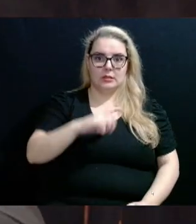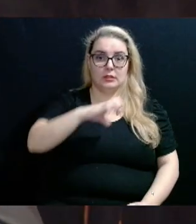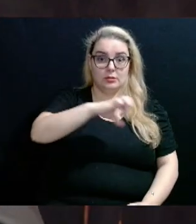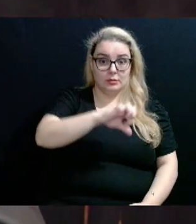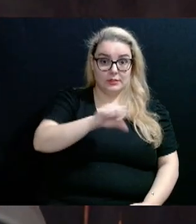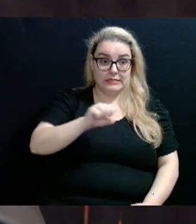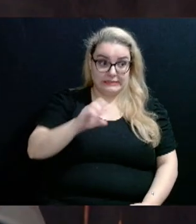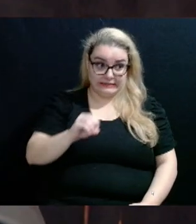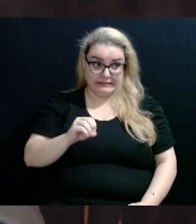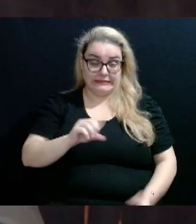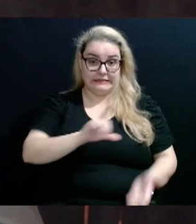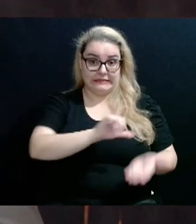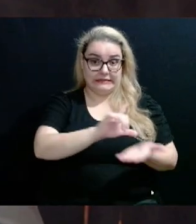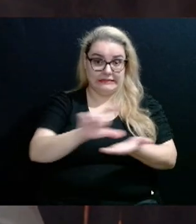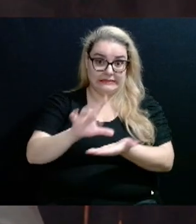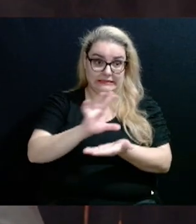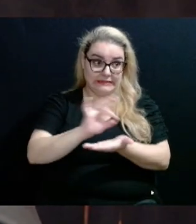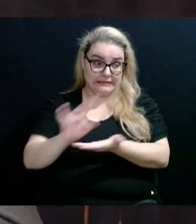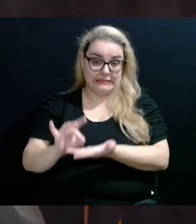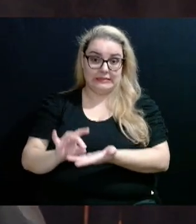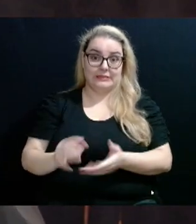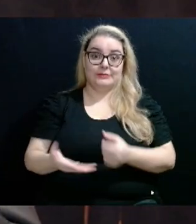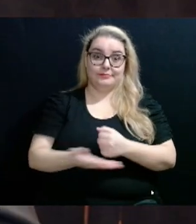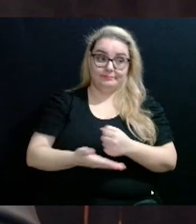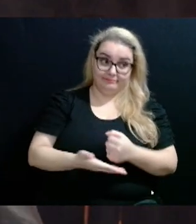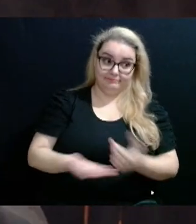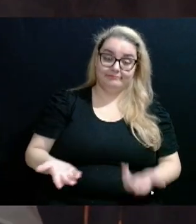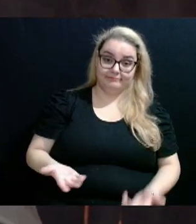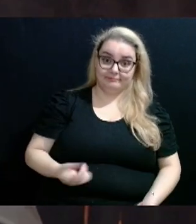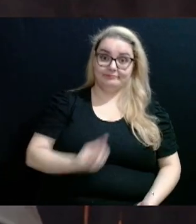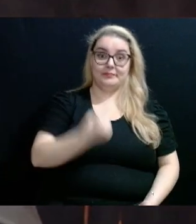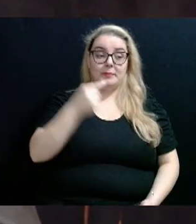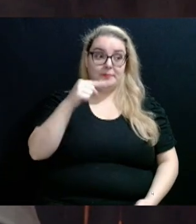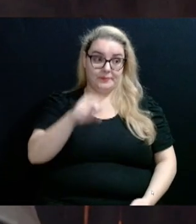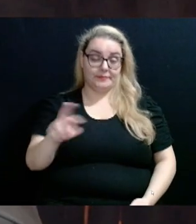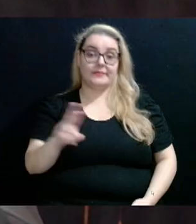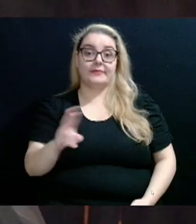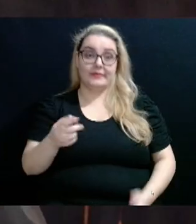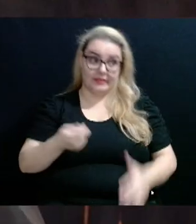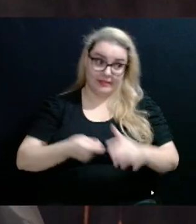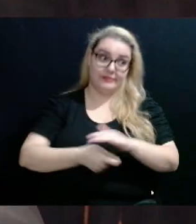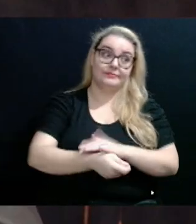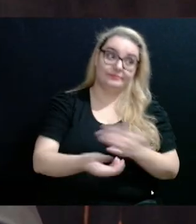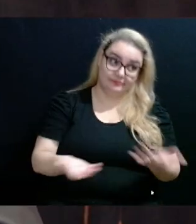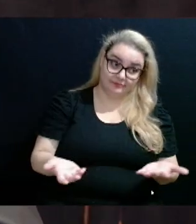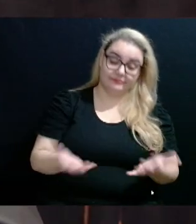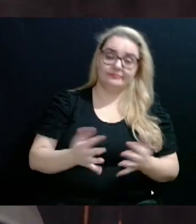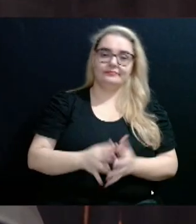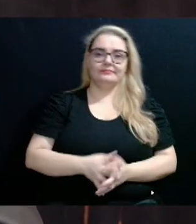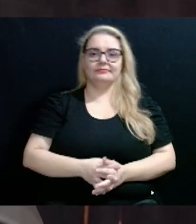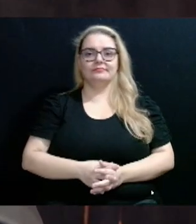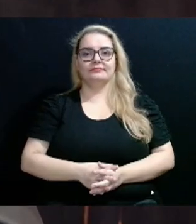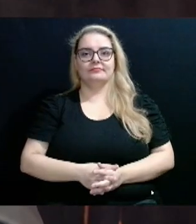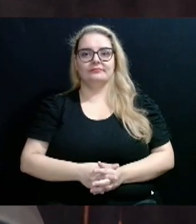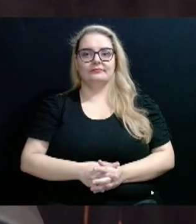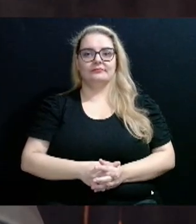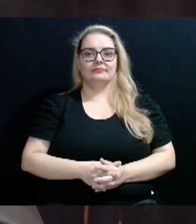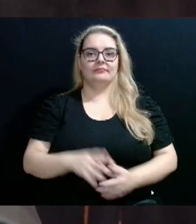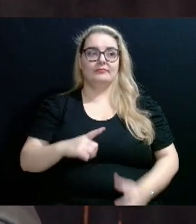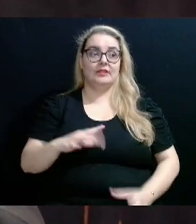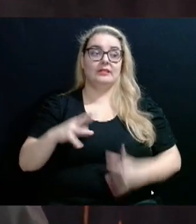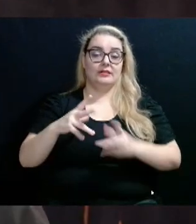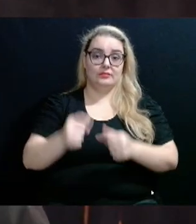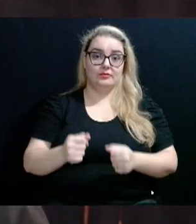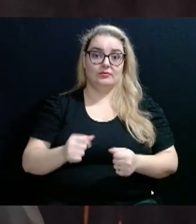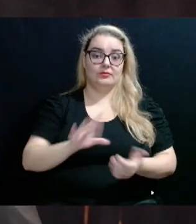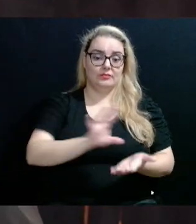mínimo vai ser ali, pelo menos R$1.000 ali, ele vai ter que investir, né, para chegar pelo menos a ter todo o álbum completo. Então tem que tomar muito